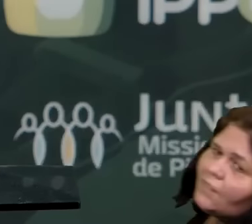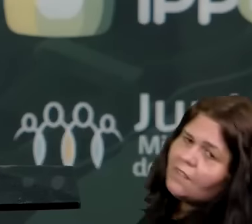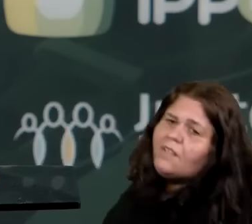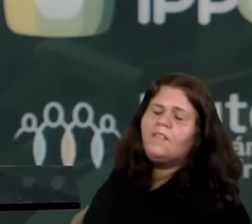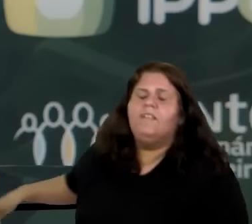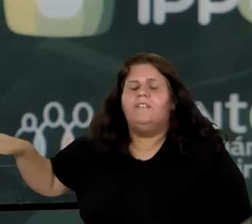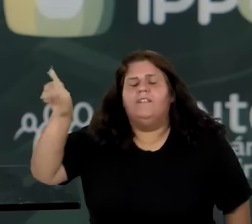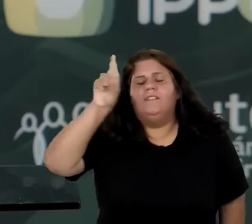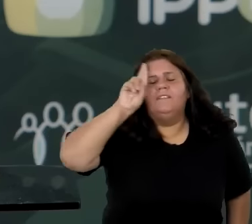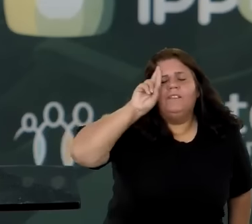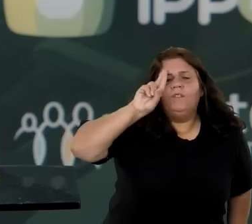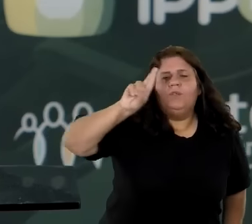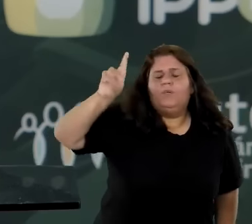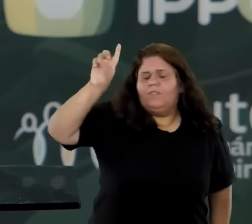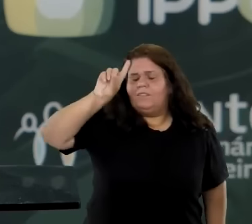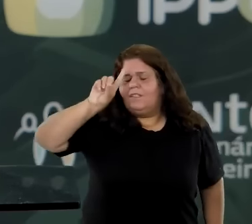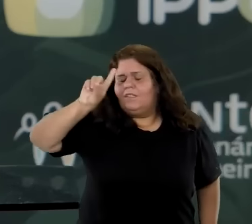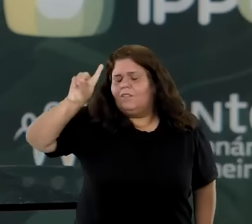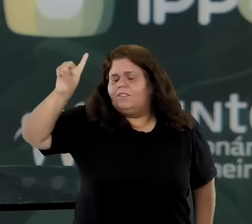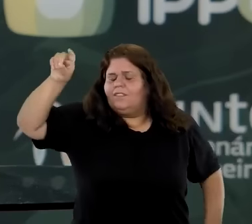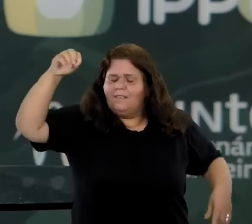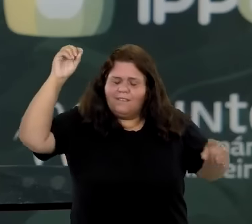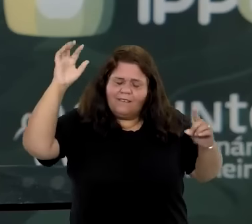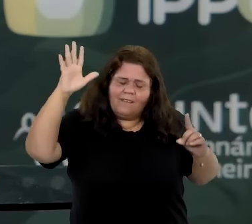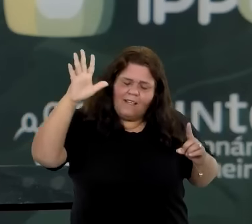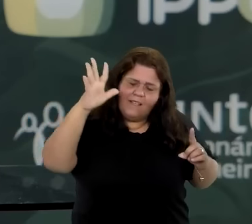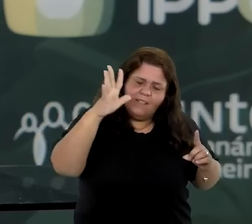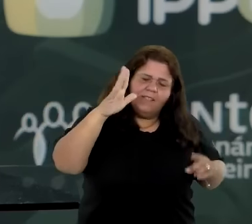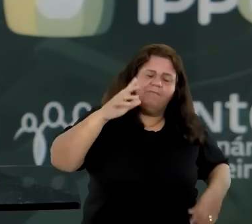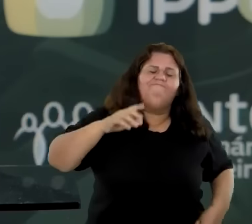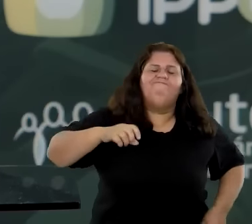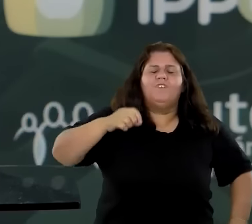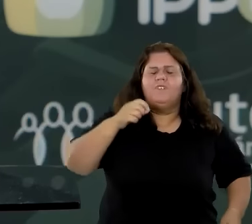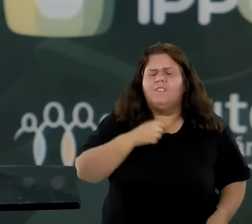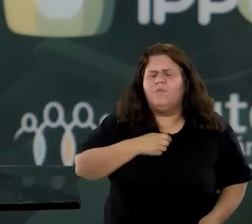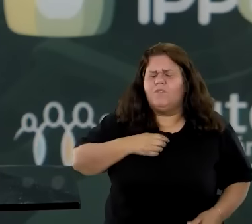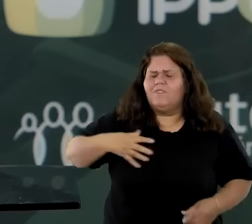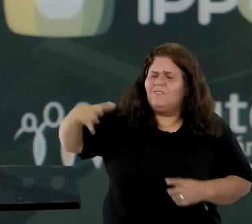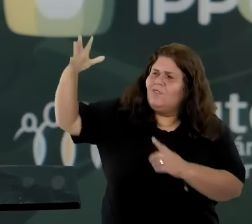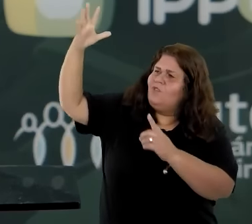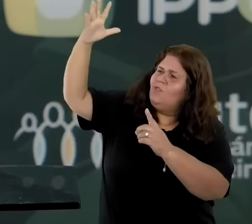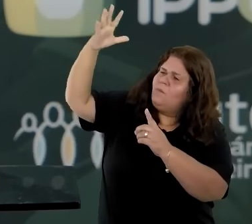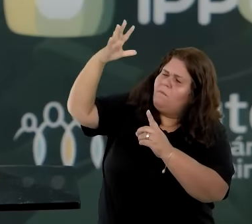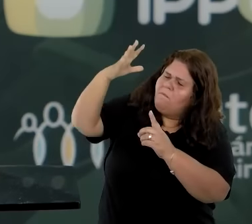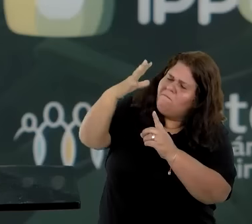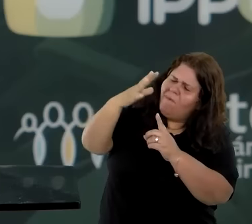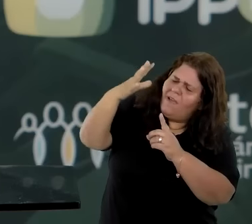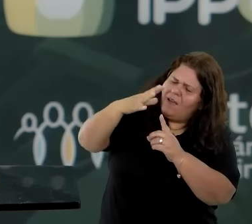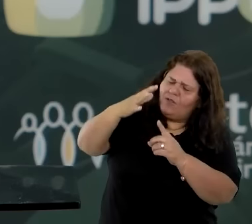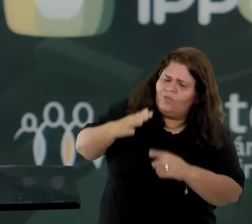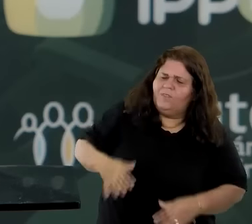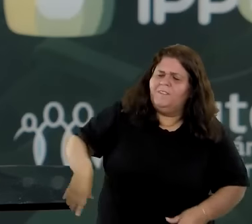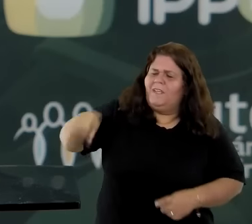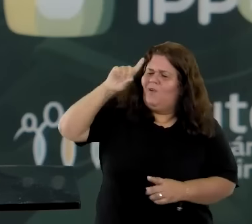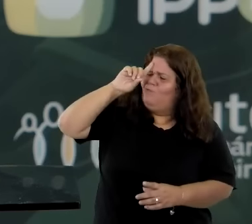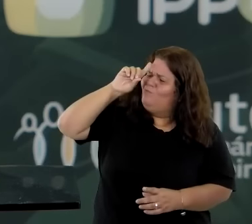Senhor Deus, nós te rendemos graças, porque estamos debaixo da autoridade da tua palavra.